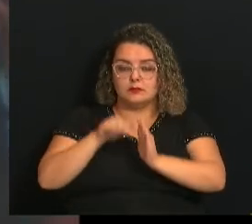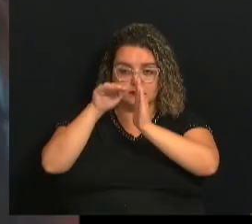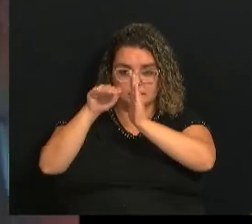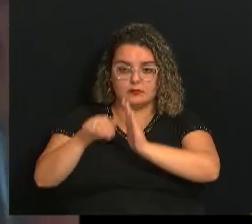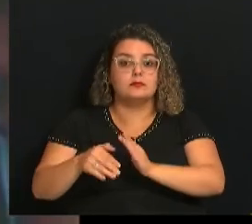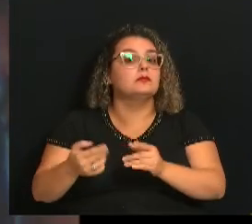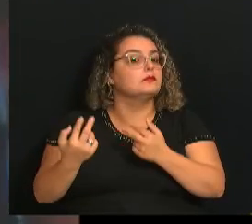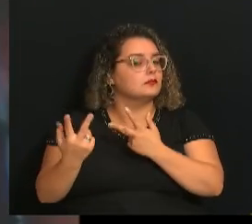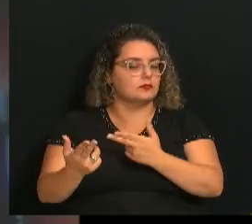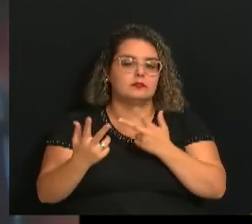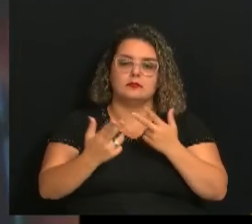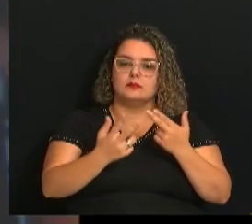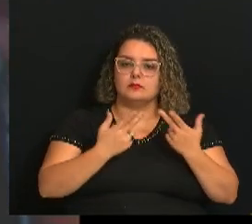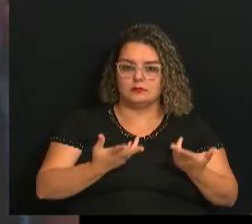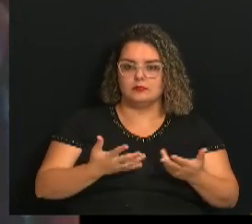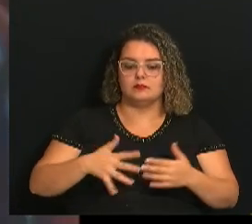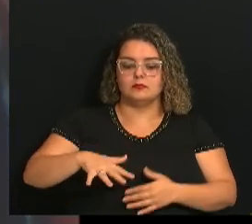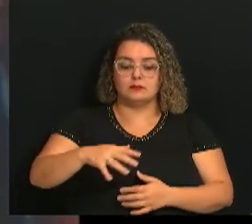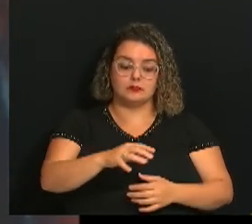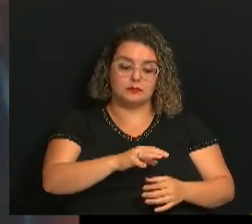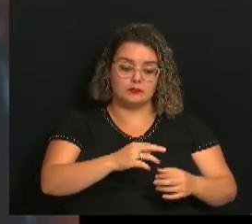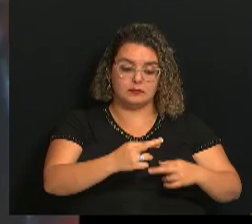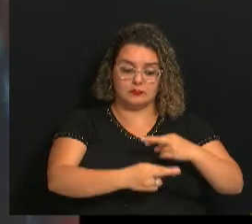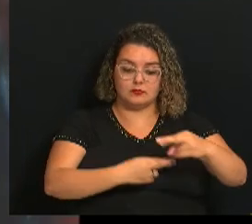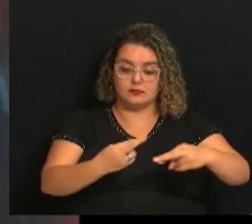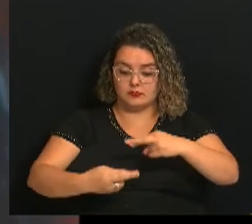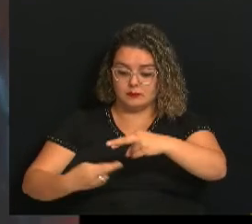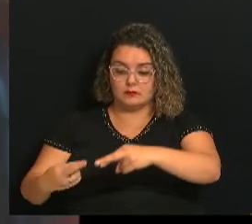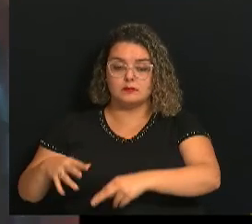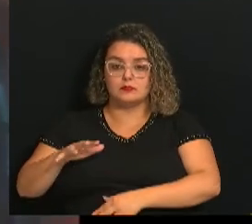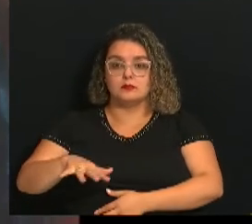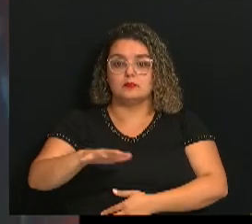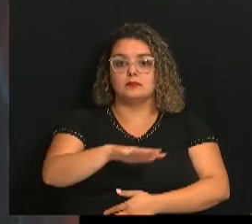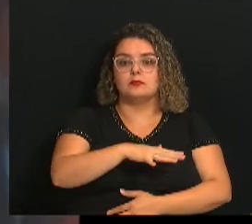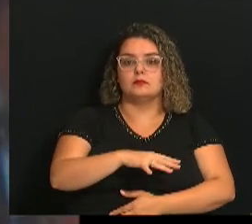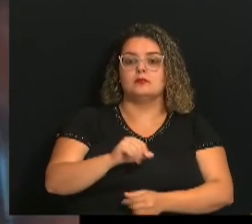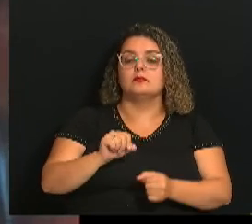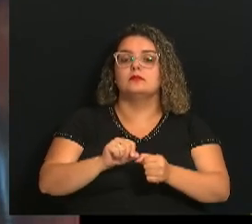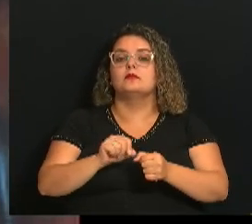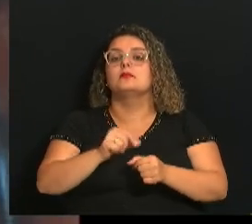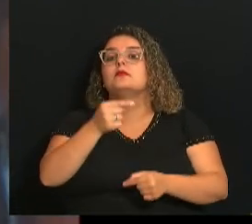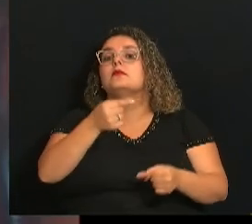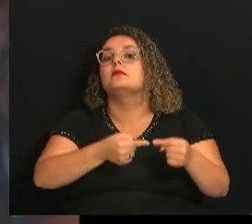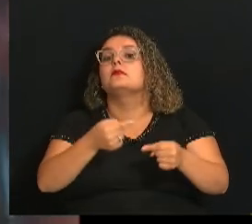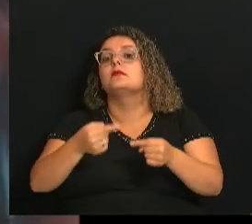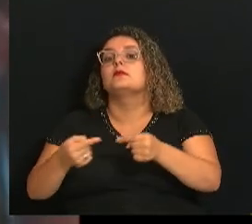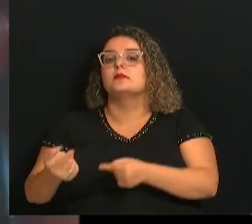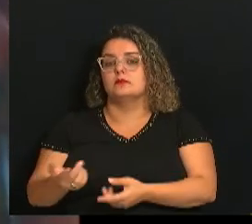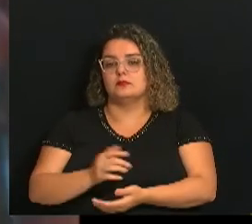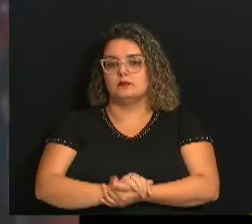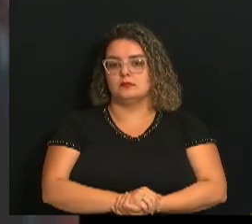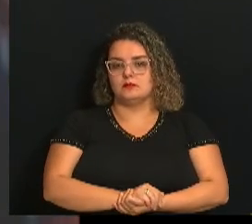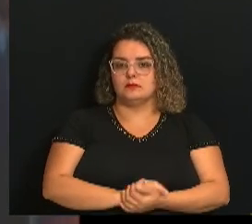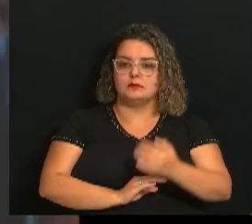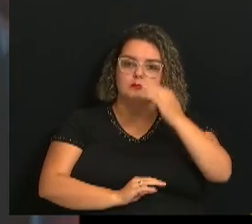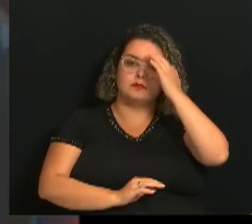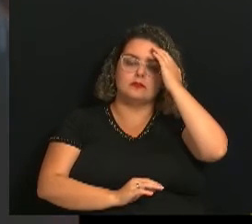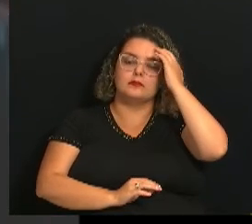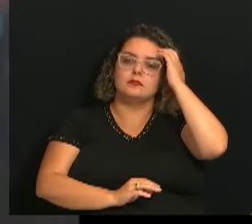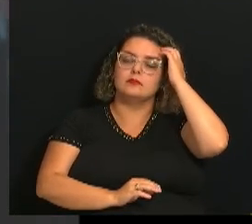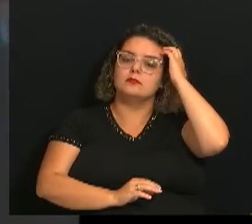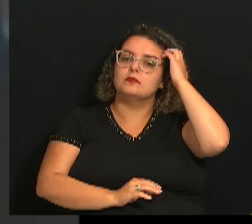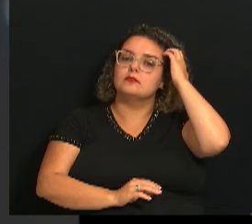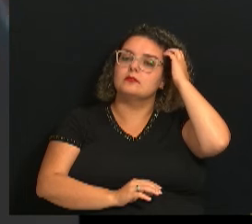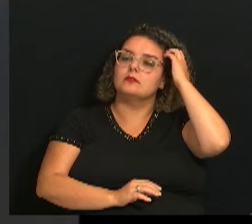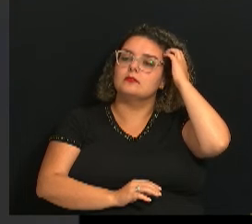com todos esses campos é que a faz ser tão disputada, como está sendo agora esse